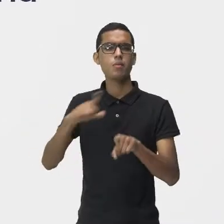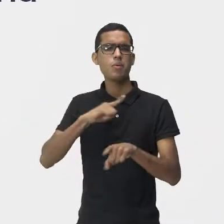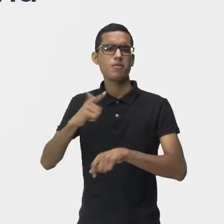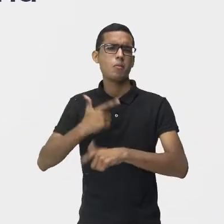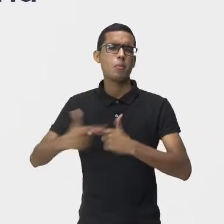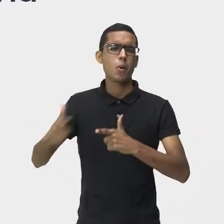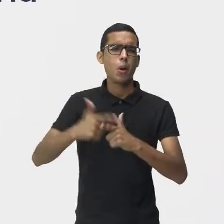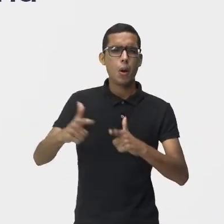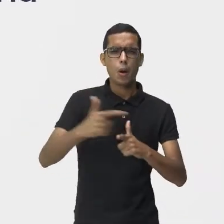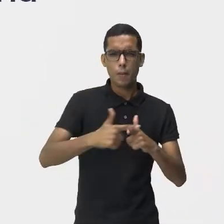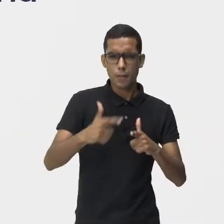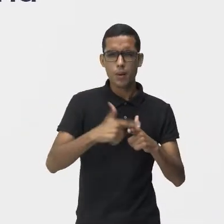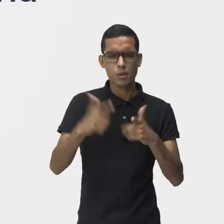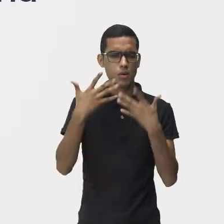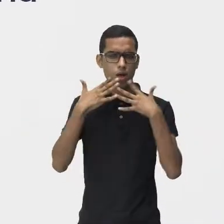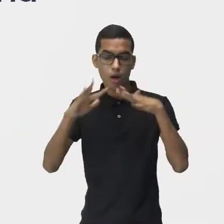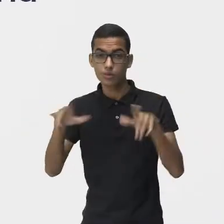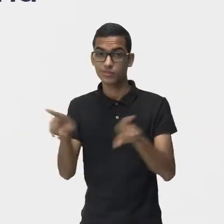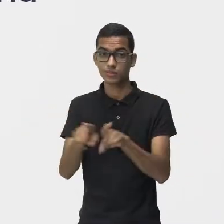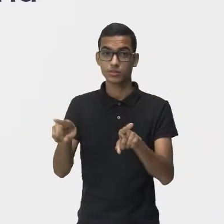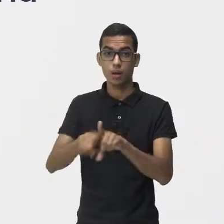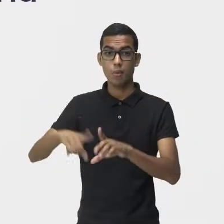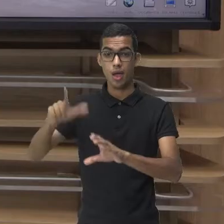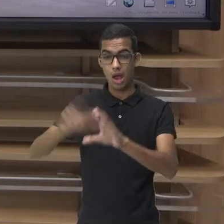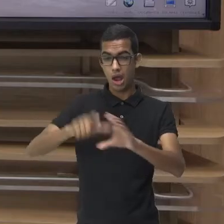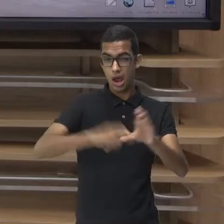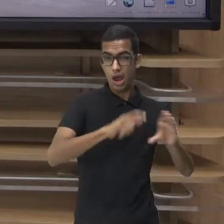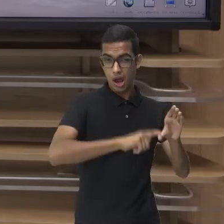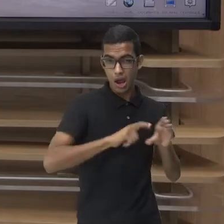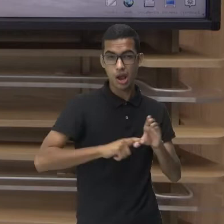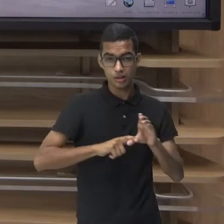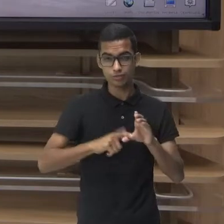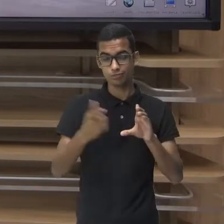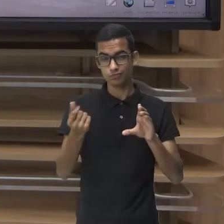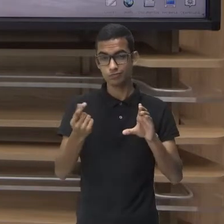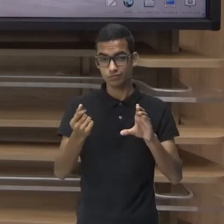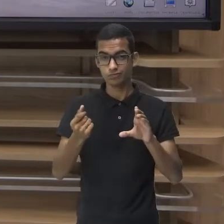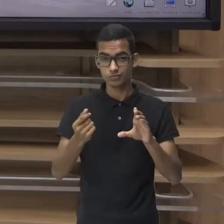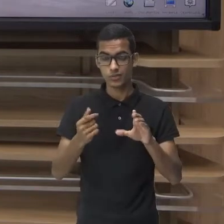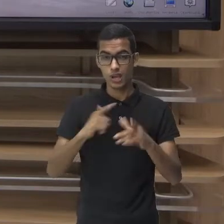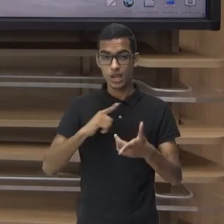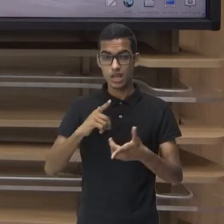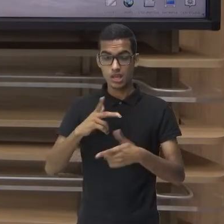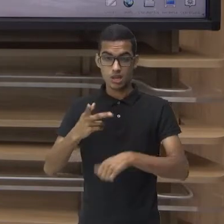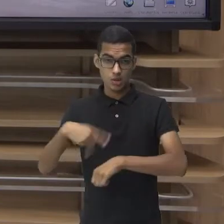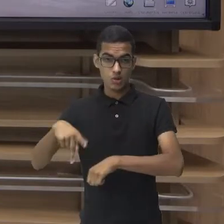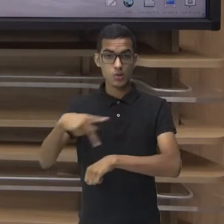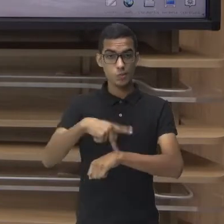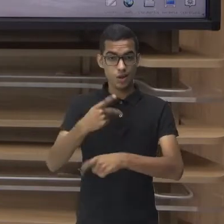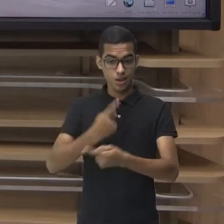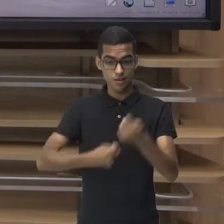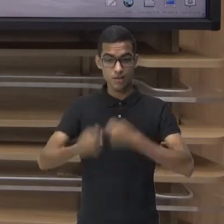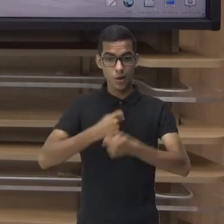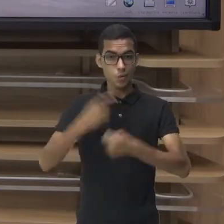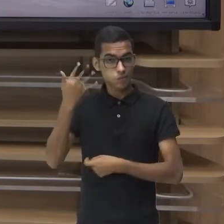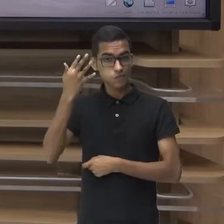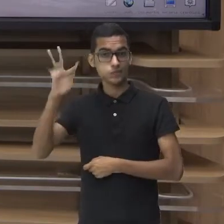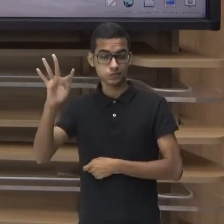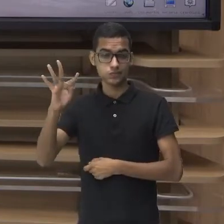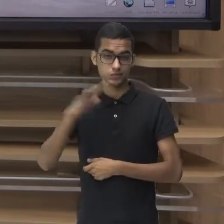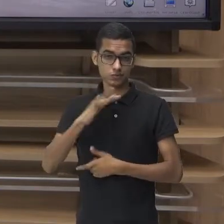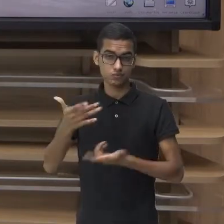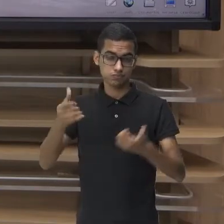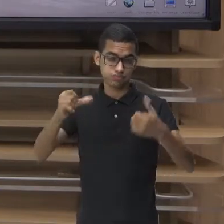a França se endividou por vários motivos, e isso acabou desestabilizando boa parte da economia francesa. E